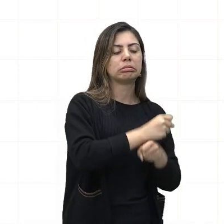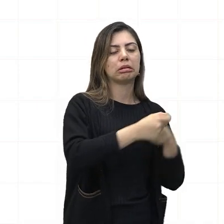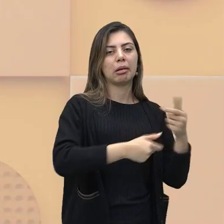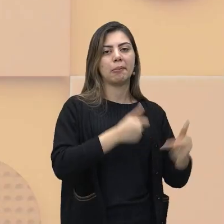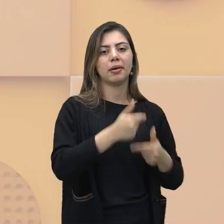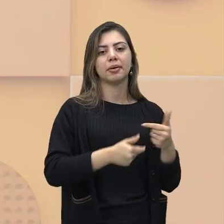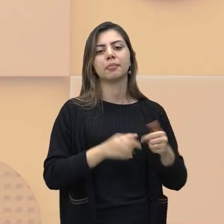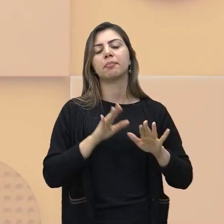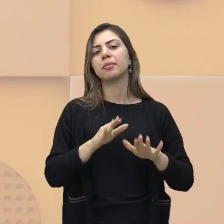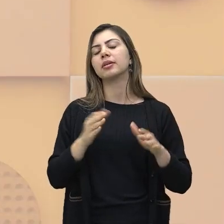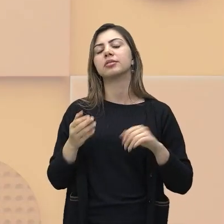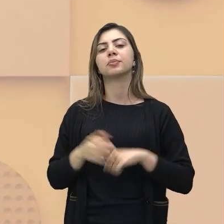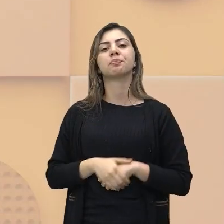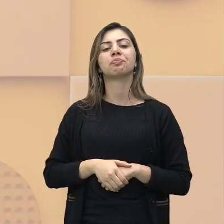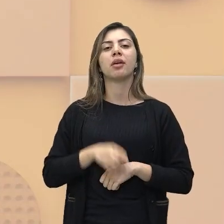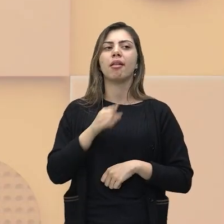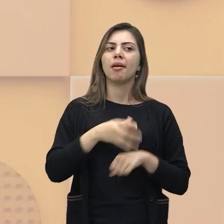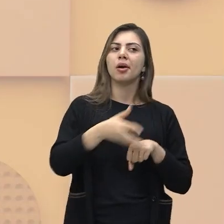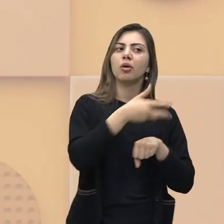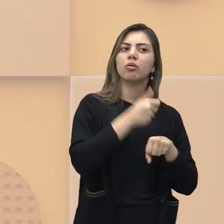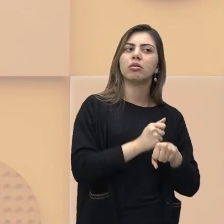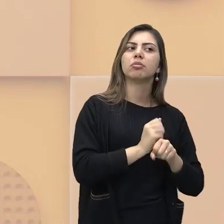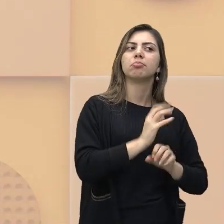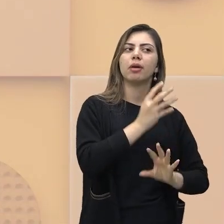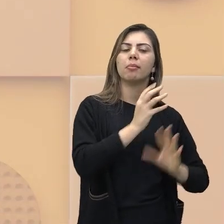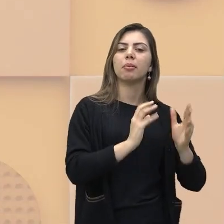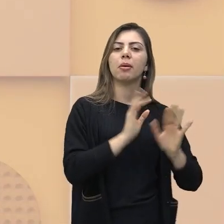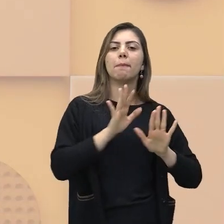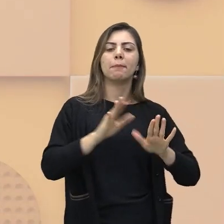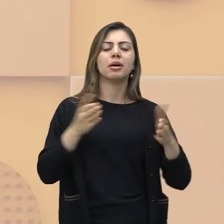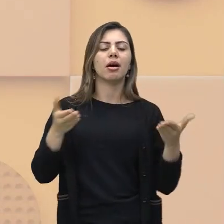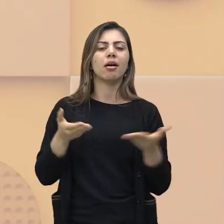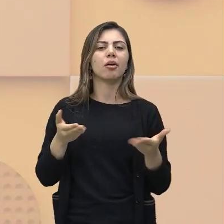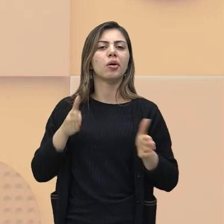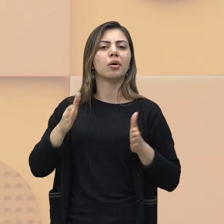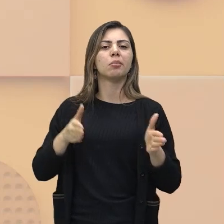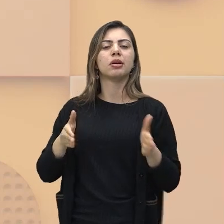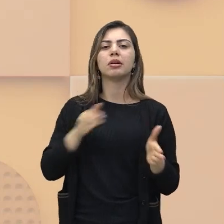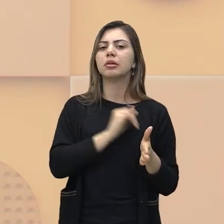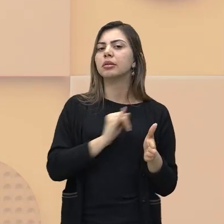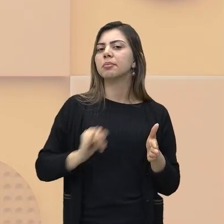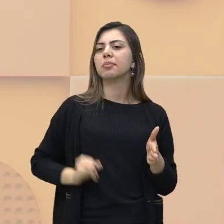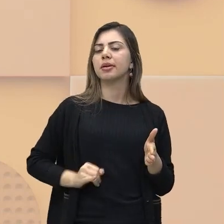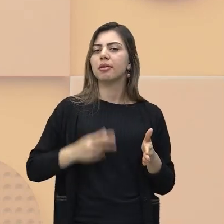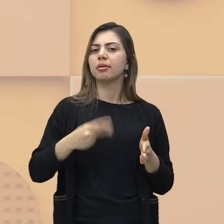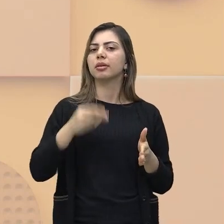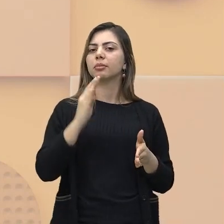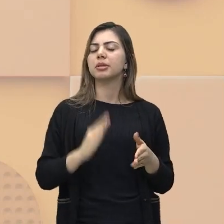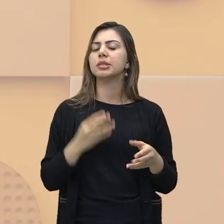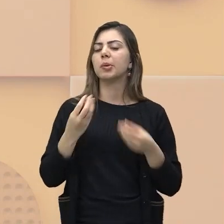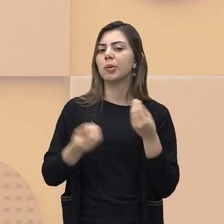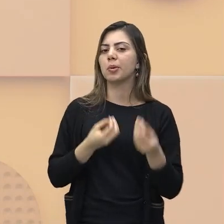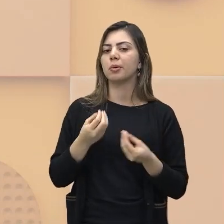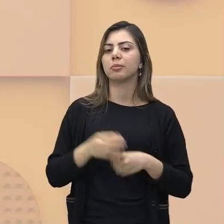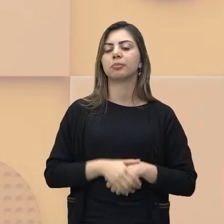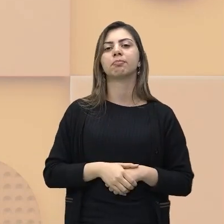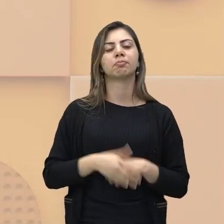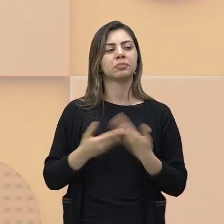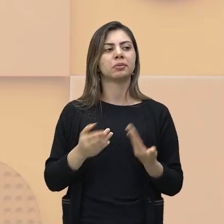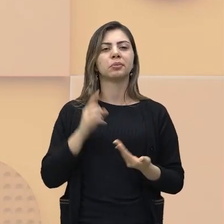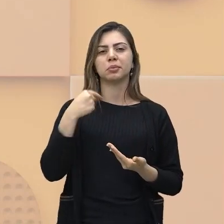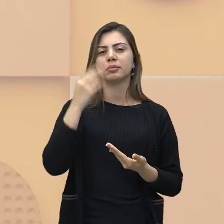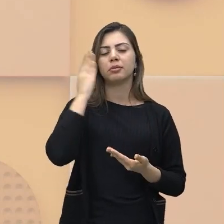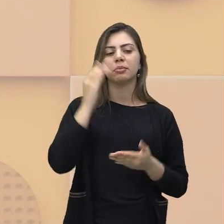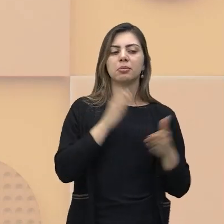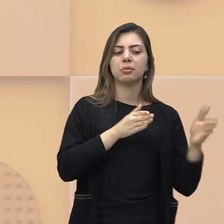Brasil imperial, se na colônia aconteceu tudo isso, principalmente por conta do Diretório dos Índios, ali do Diretório Pombalino, com o Marquês